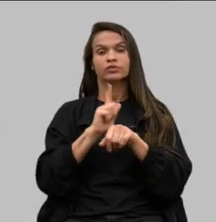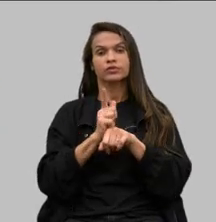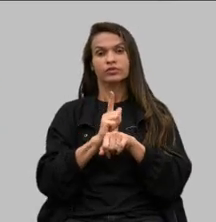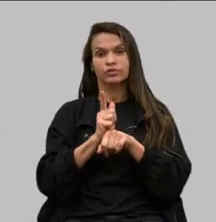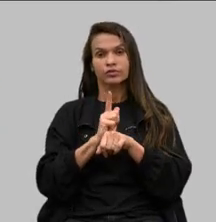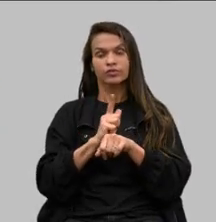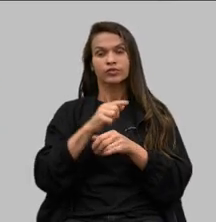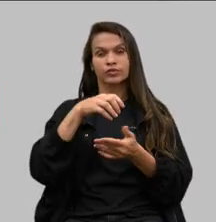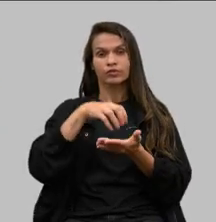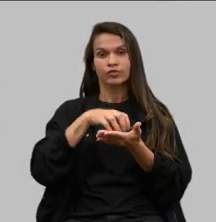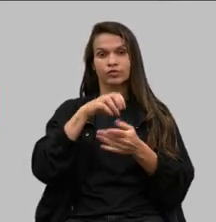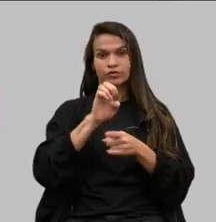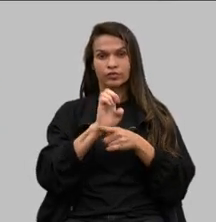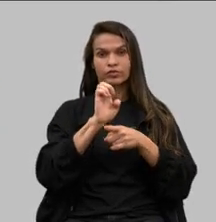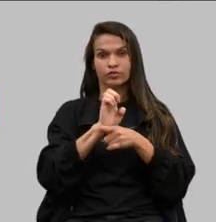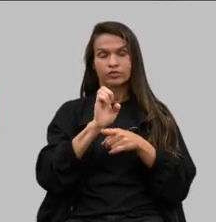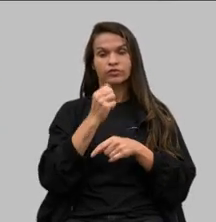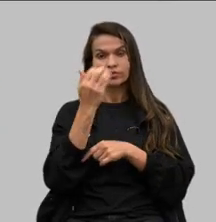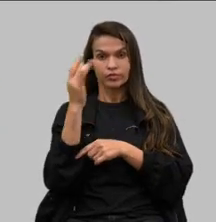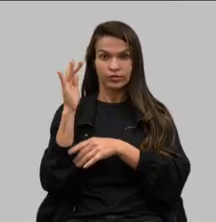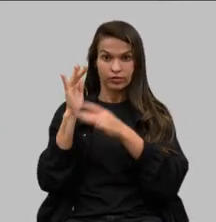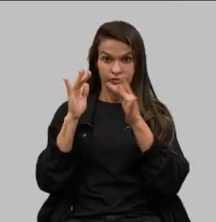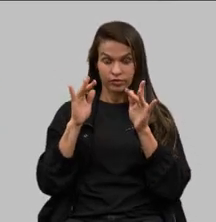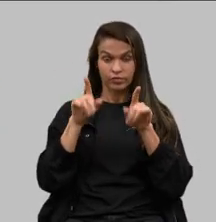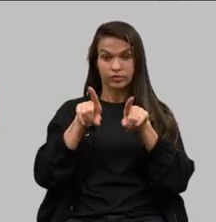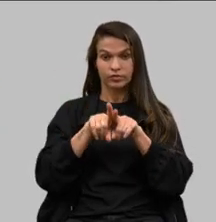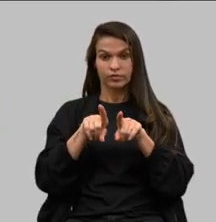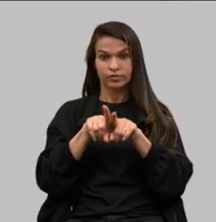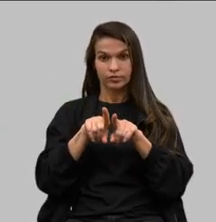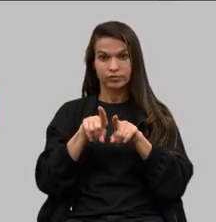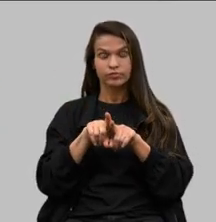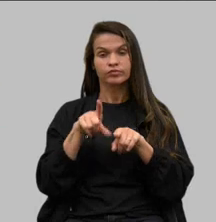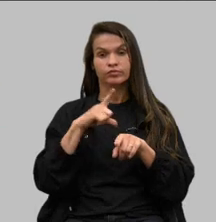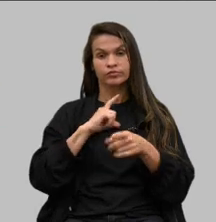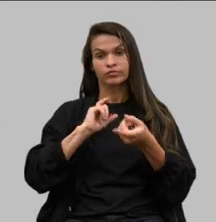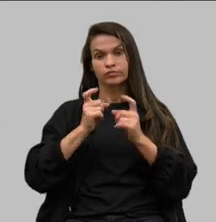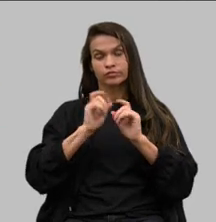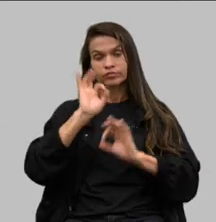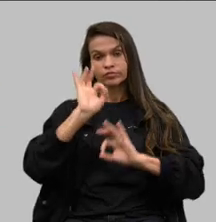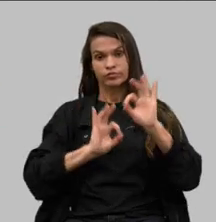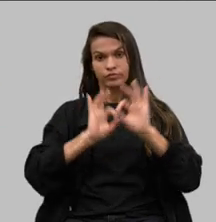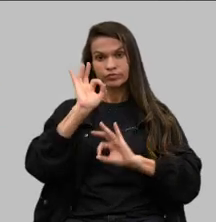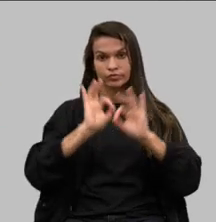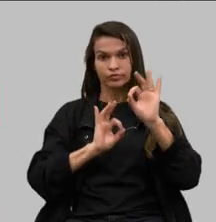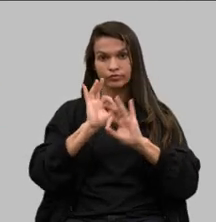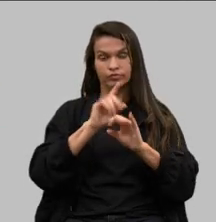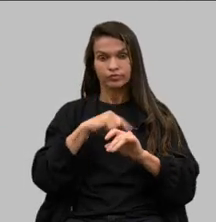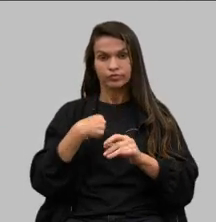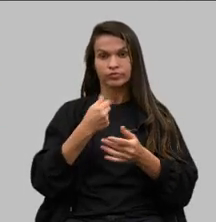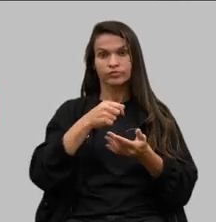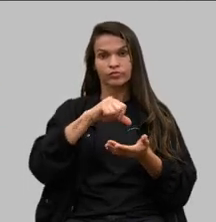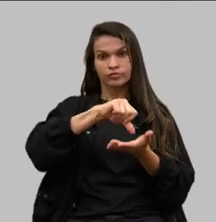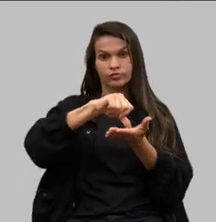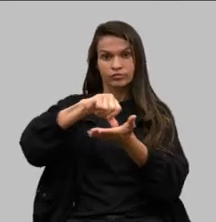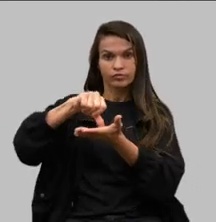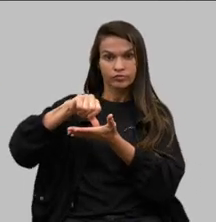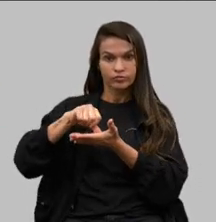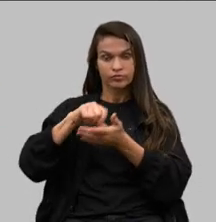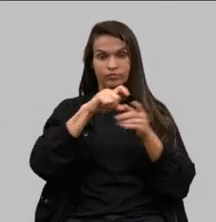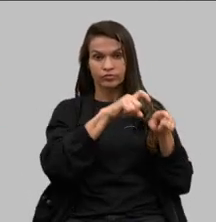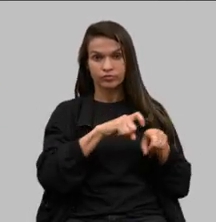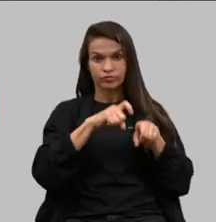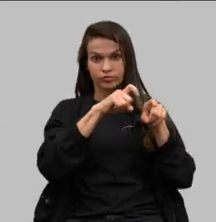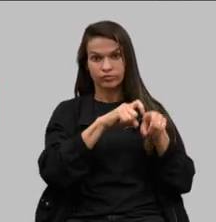pela Fundação Estadual do meio ambiente Além disso tivemos uma reorganização das nossas unidades no interior especialmente